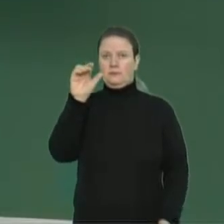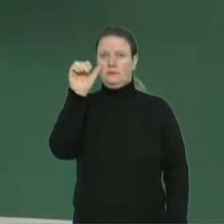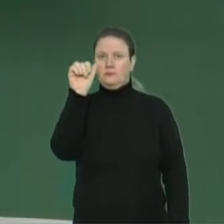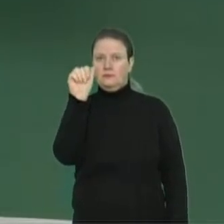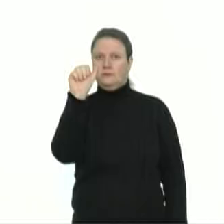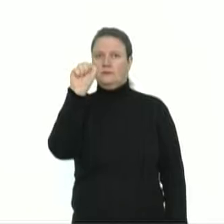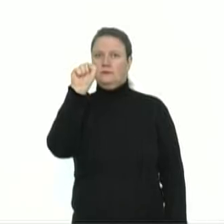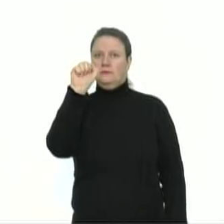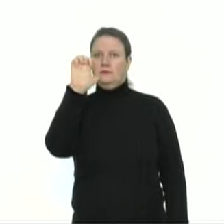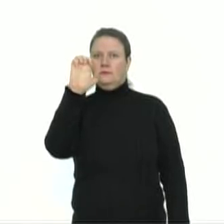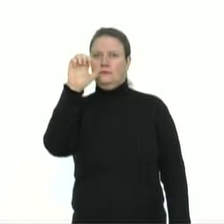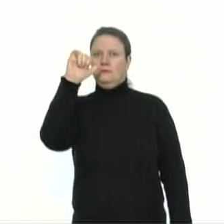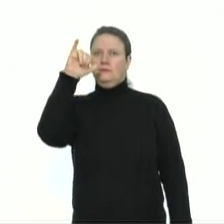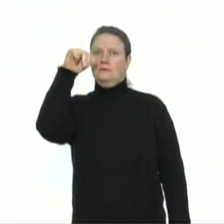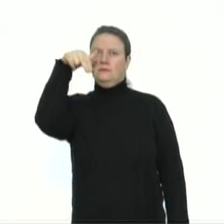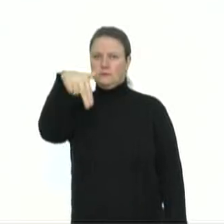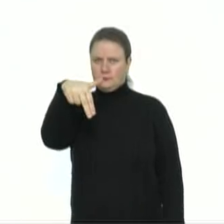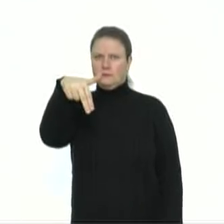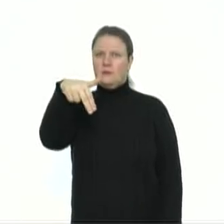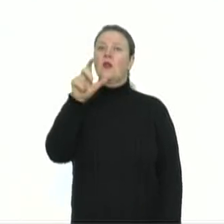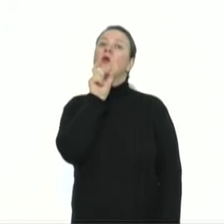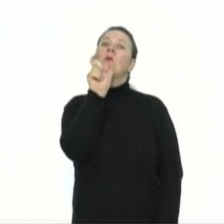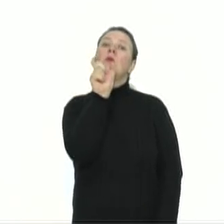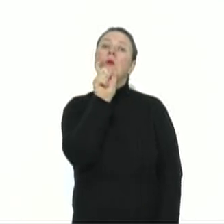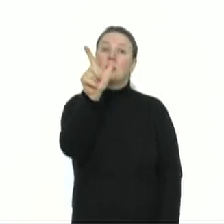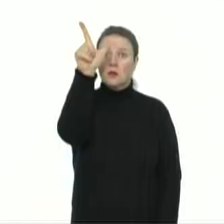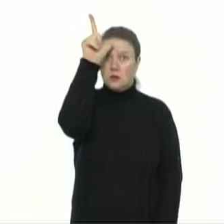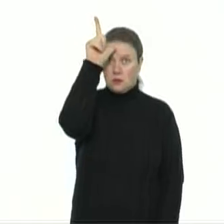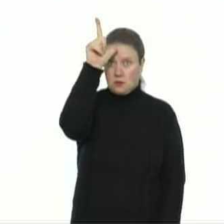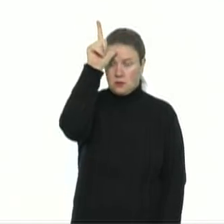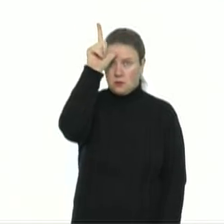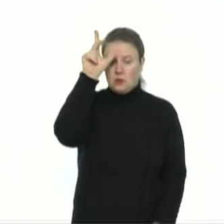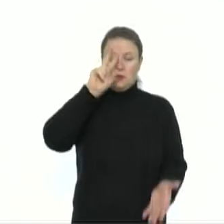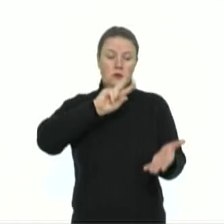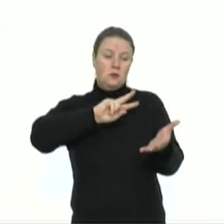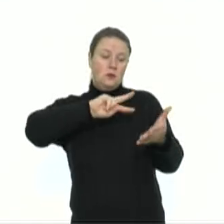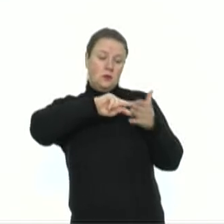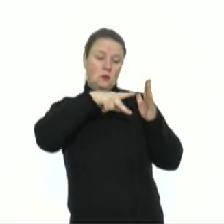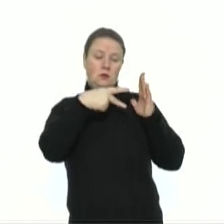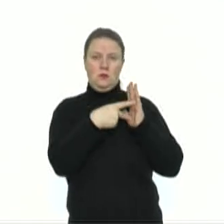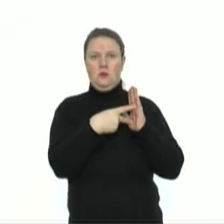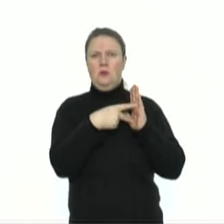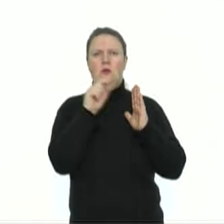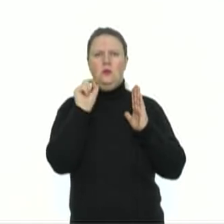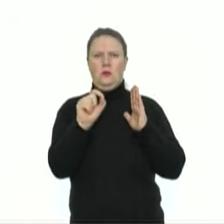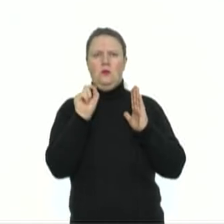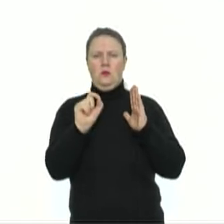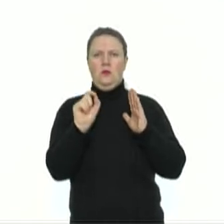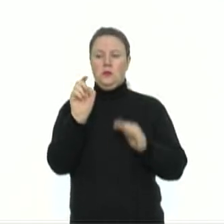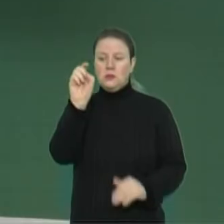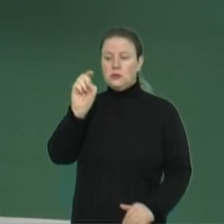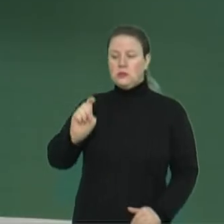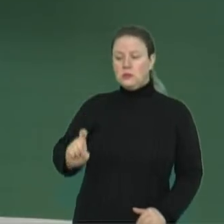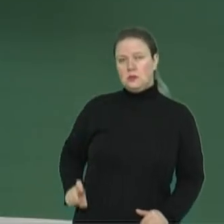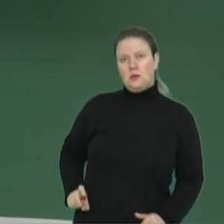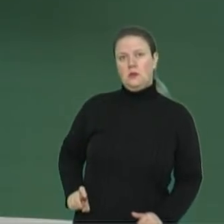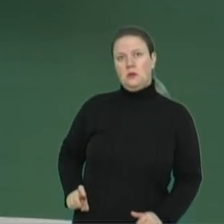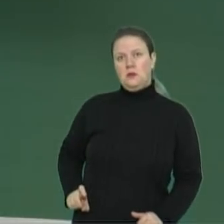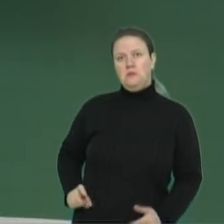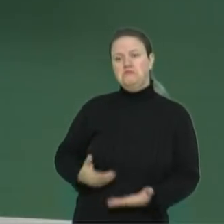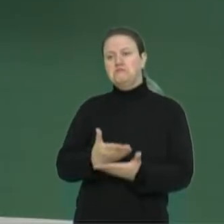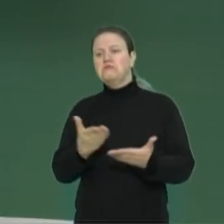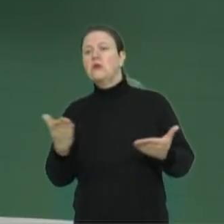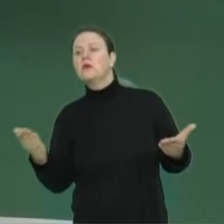Dasein. Dasein. Dasein é uma palavrinha em alemão que geralmente a gente traduz como ser aí, ou